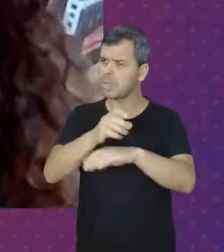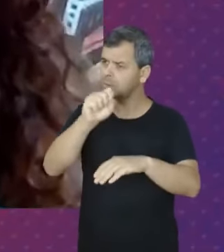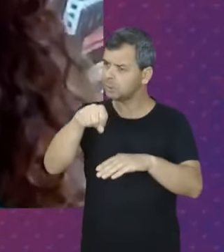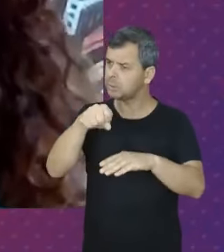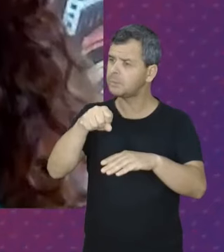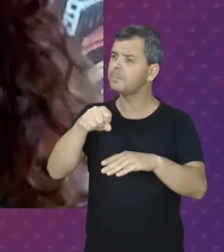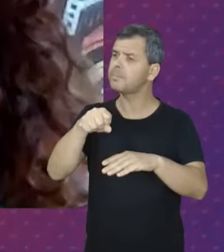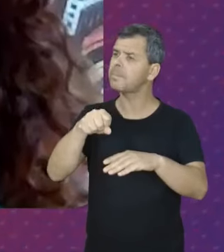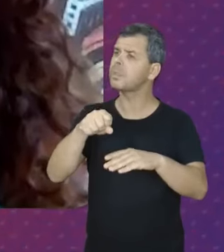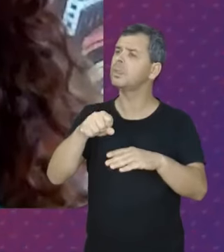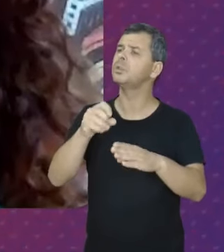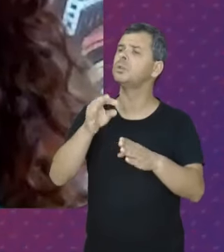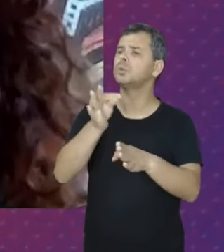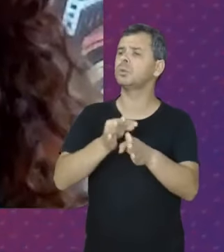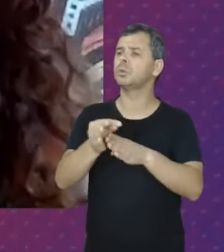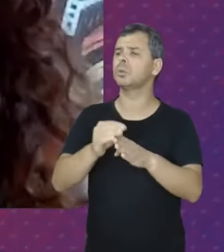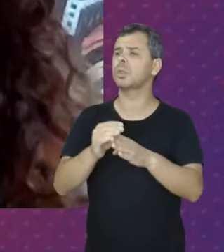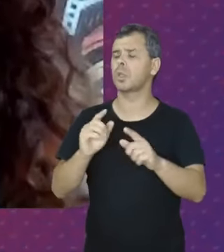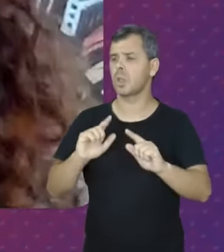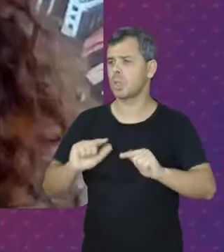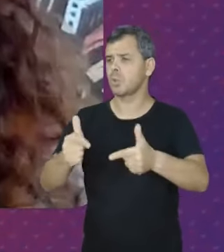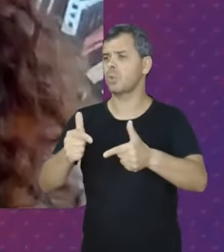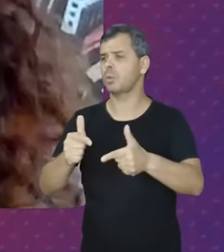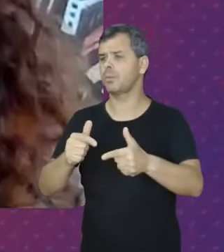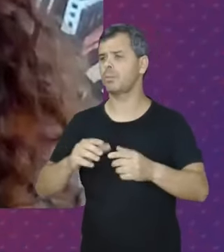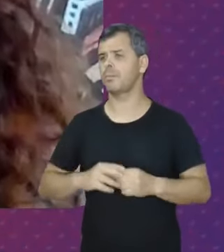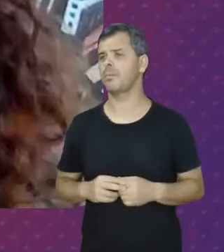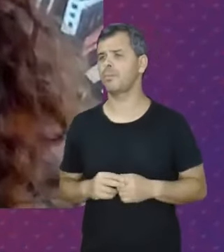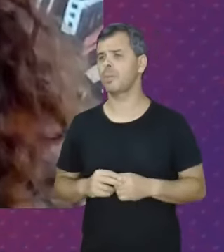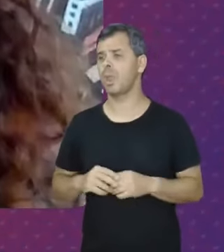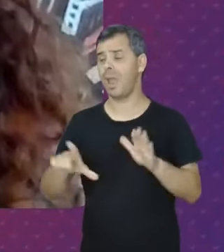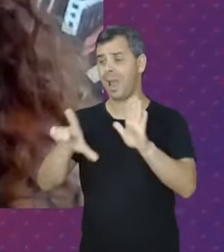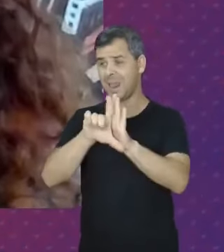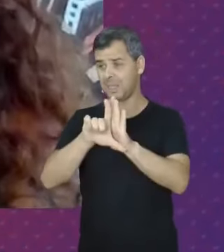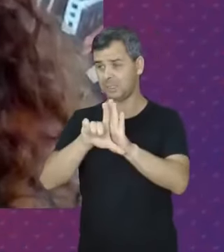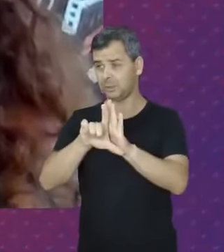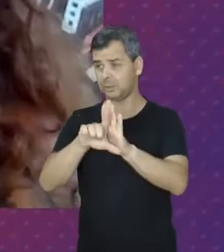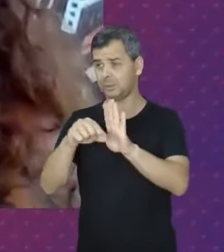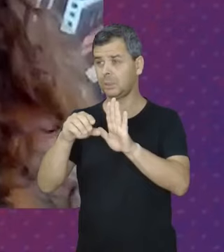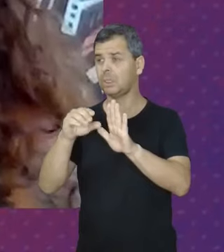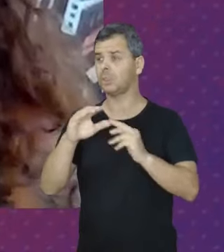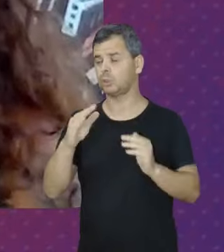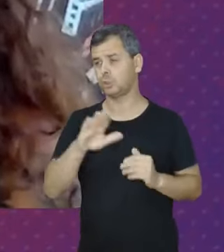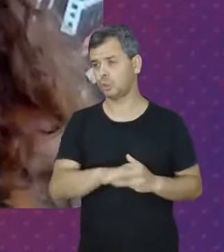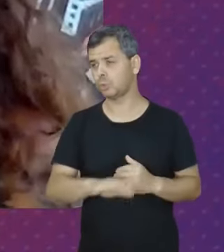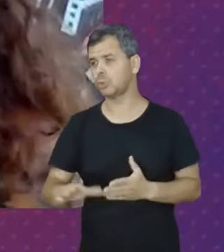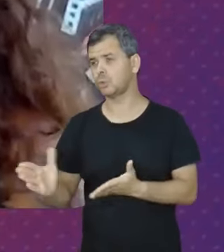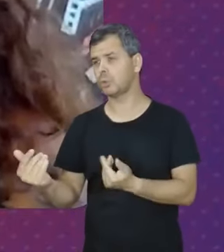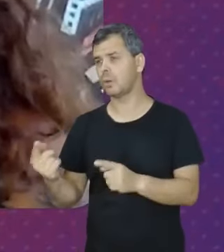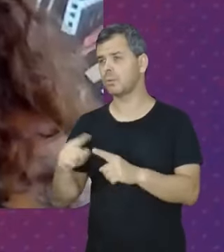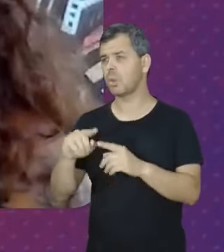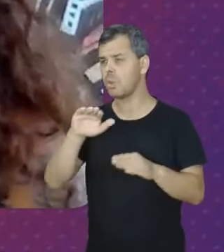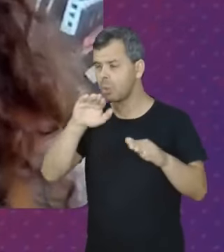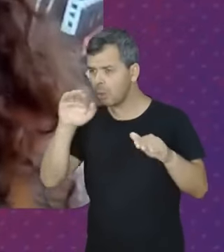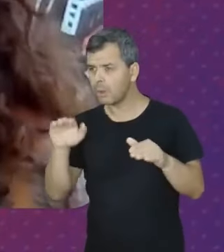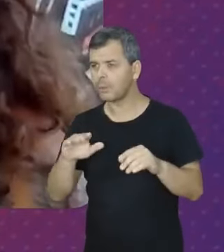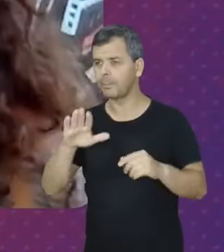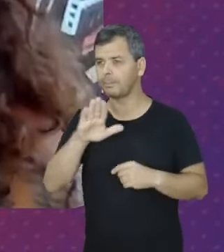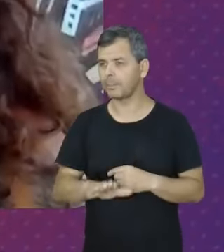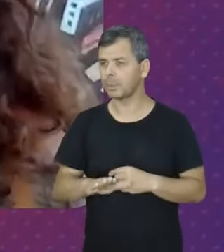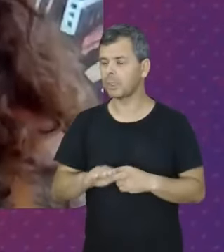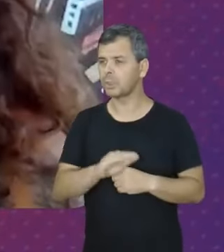gente tem esse desafio colocado hoje no país. O Estatuto vem para romper com o paradigma do menor, né?